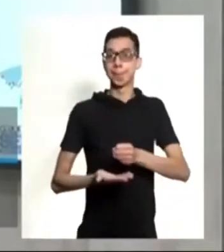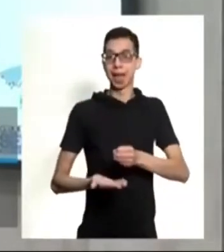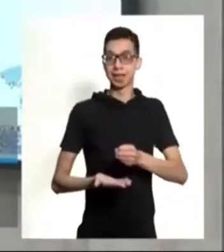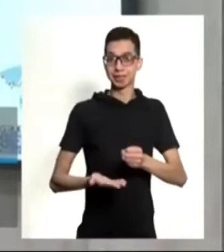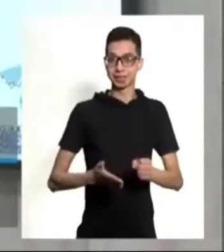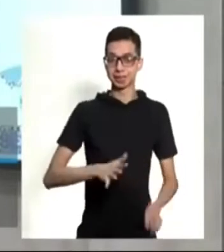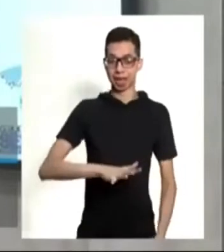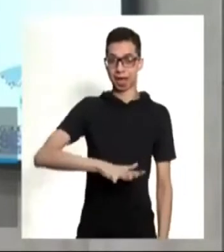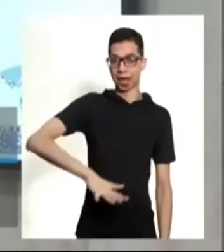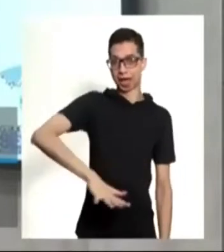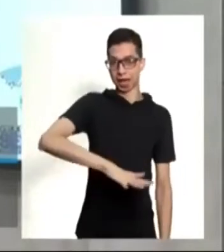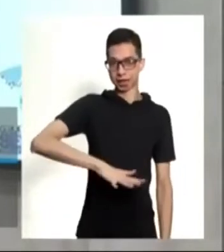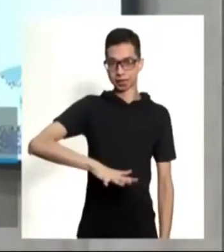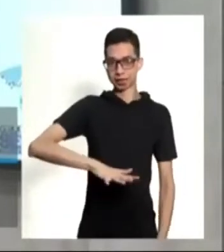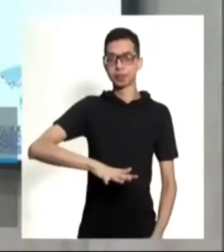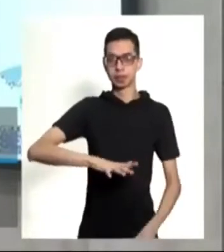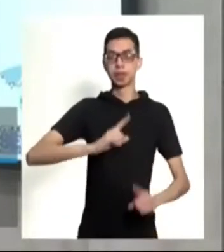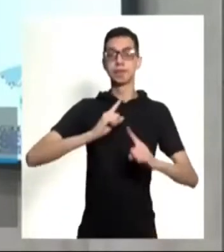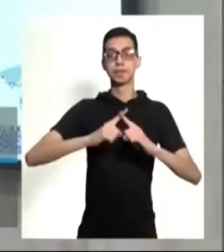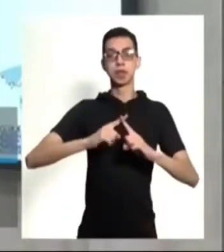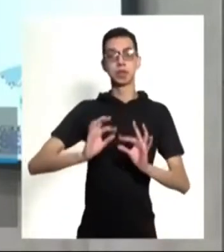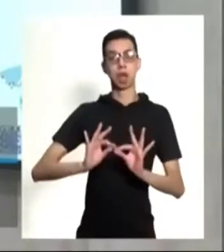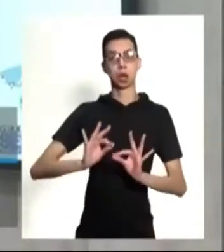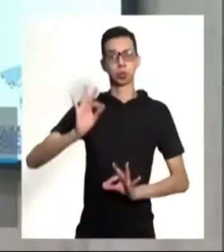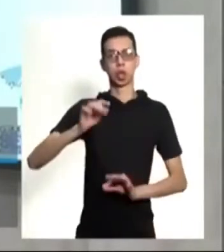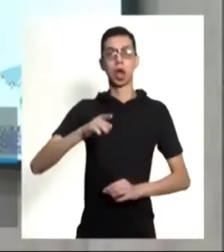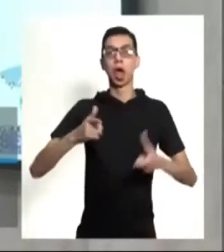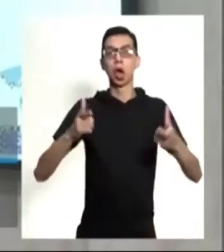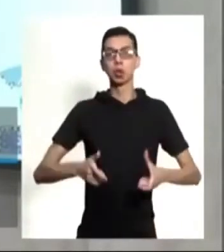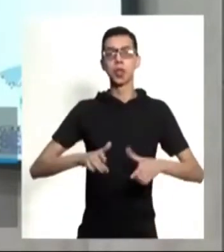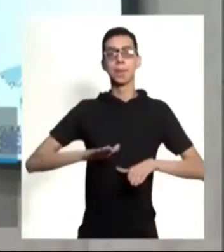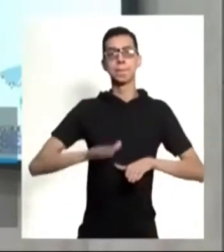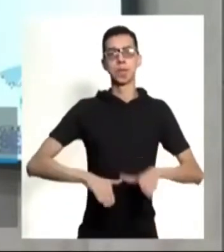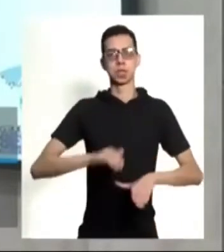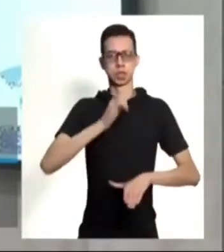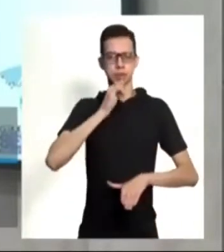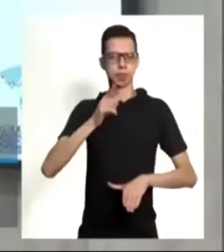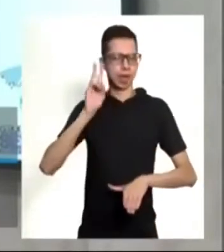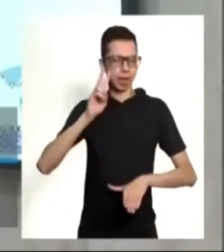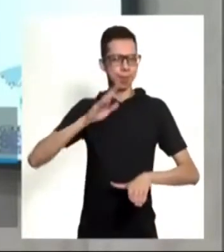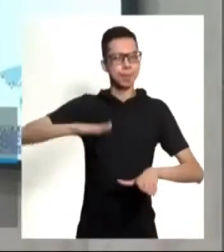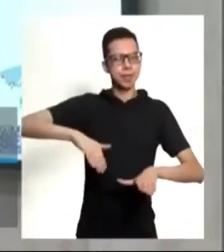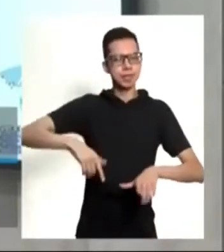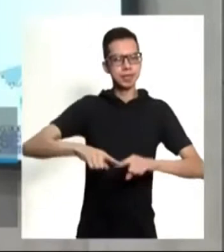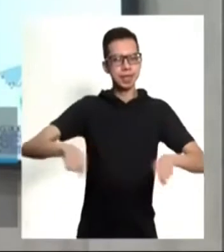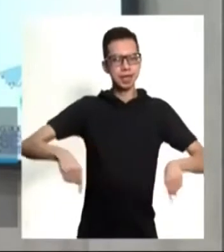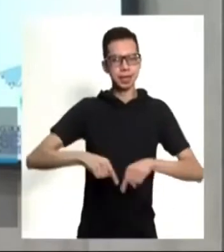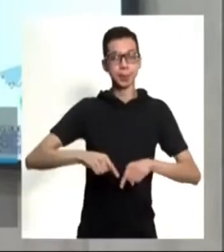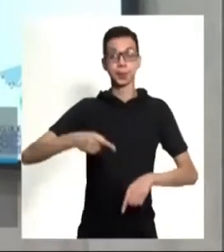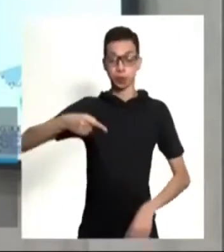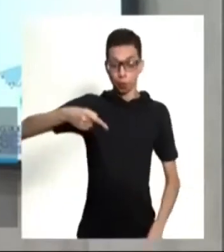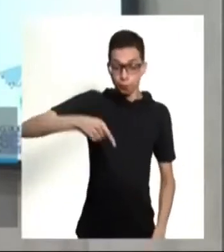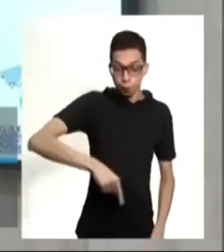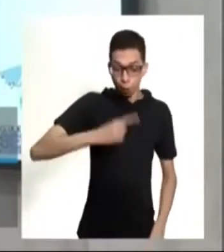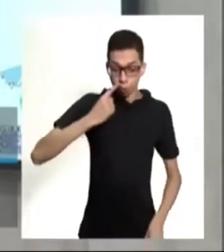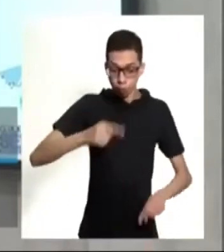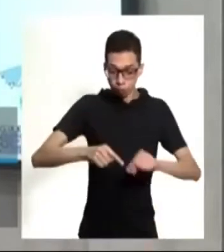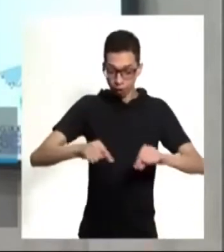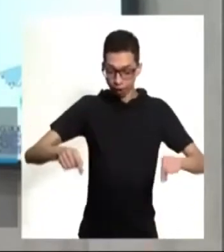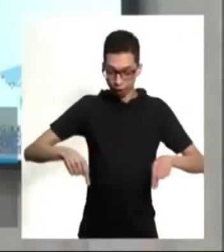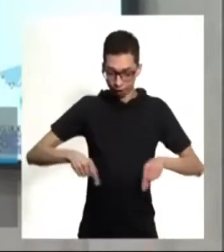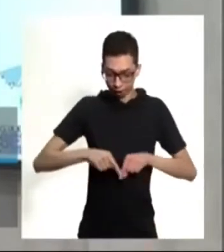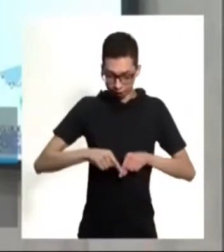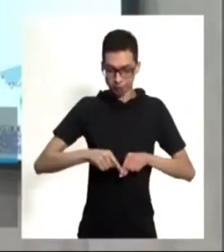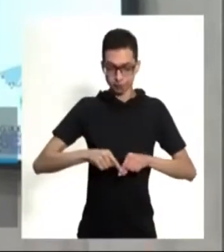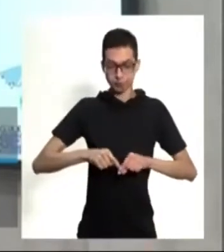altura. É a área que você pisa vezes a altura. Qual o volume da piscina? Calcula a área do fundo da piscina e multiplica pela altura. Então